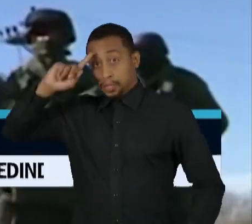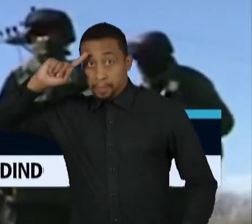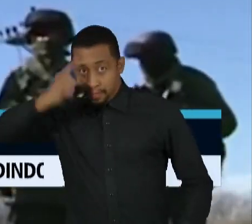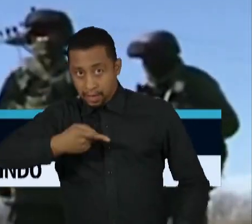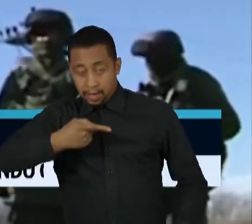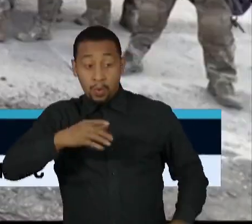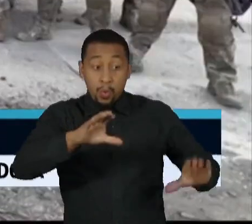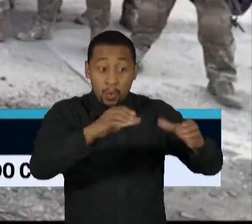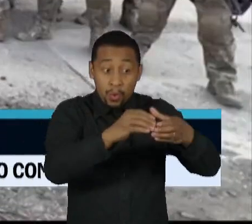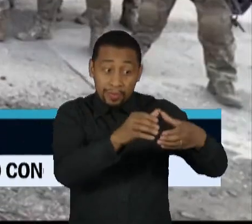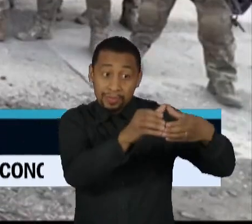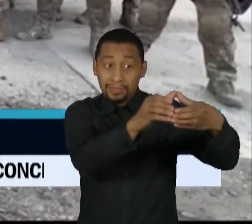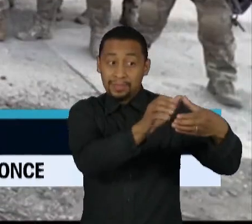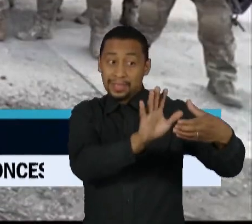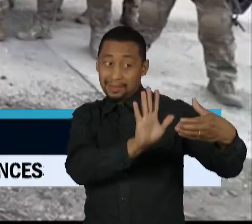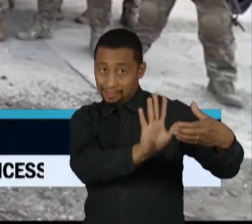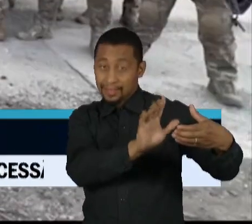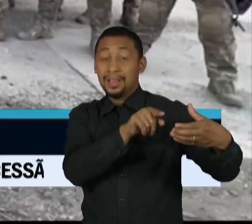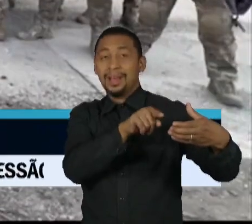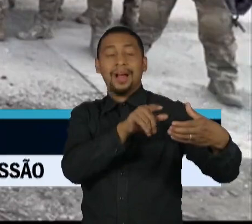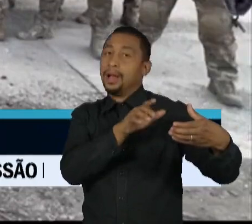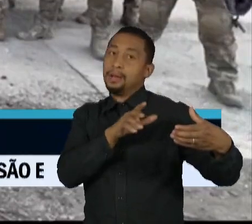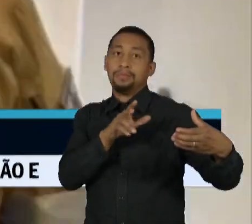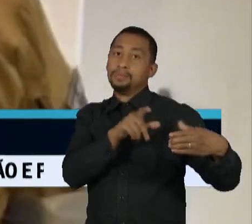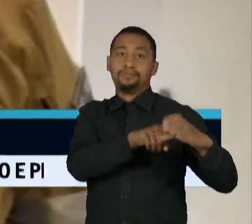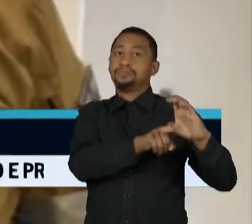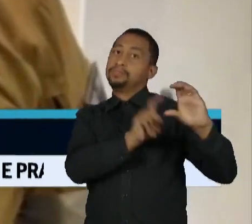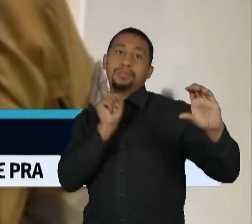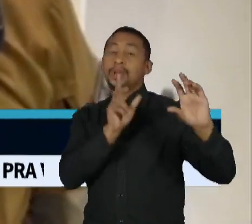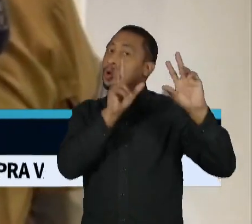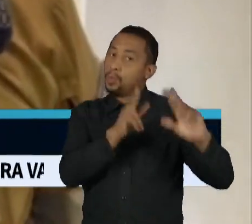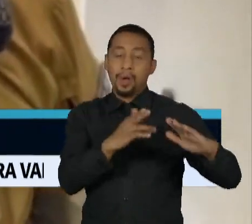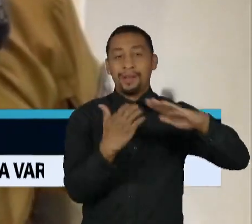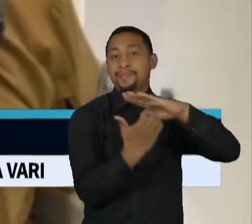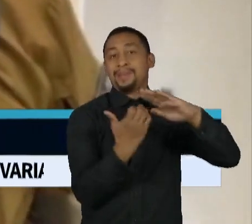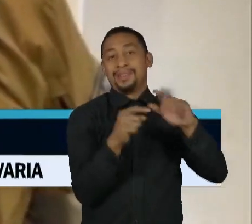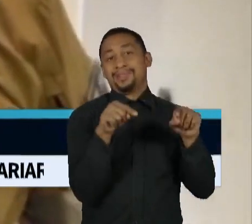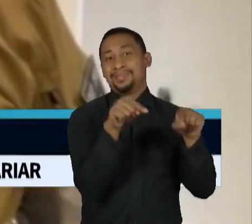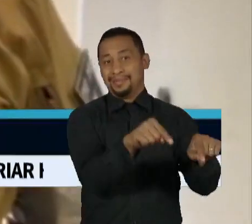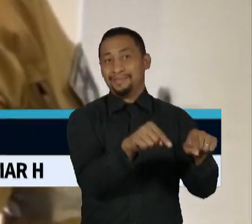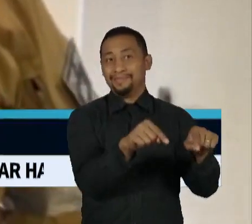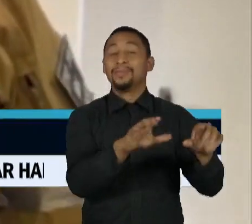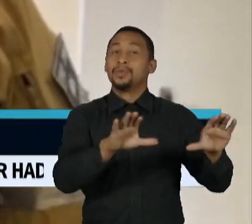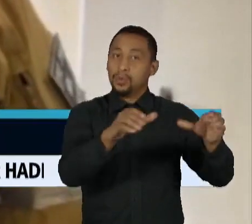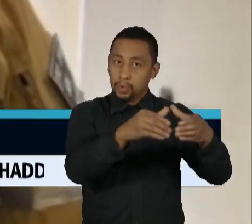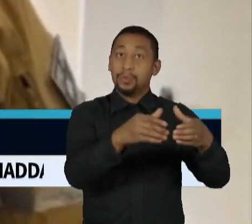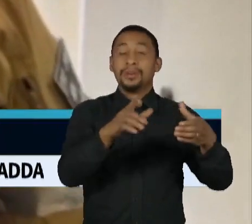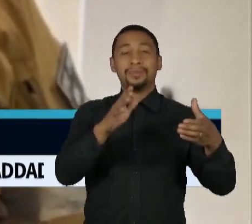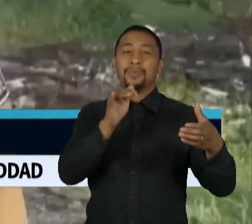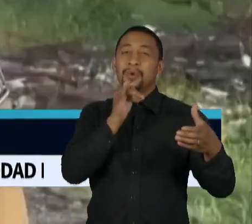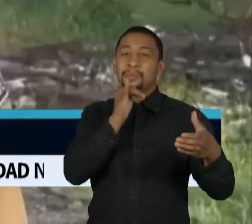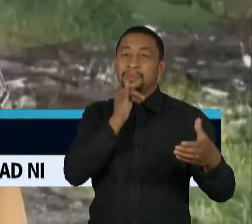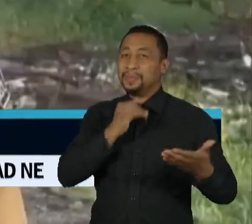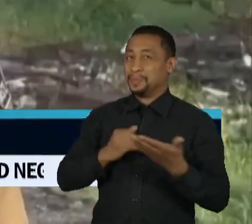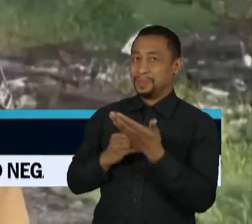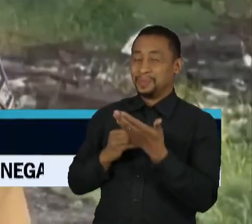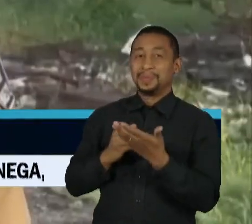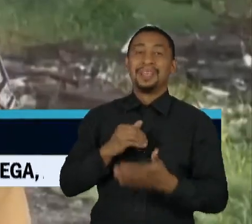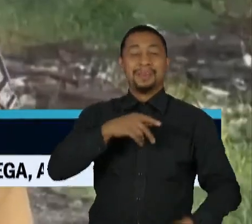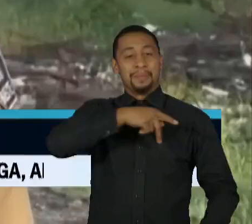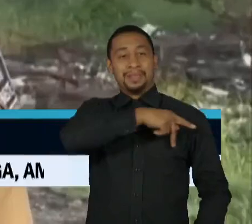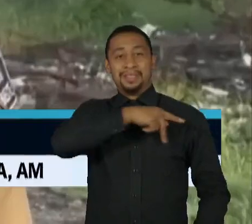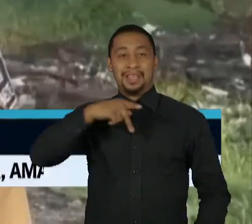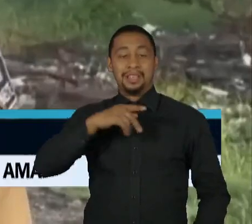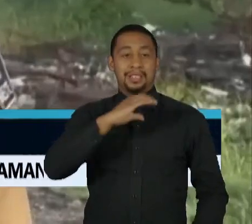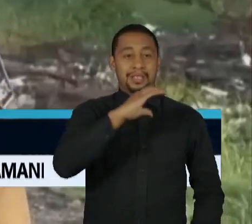militar estatal na medida em que ela é basicamente como uma empresa. Então, a gente pode dizer que o Prigozhin é o CEO, é o presidente do